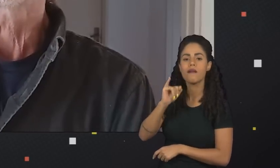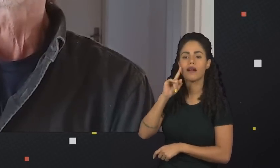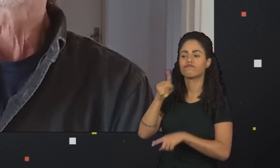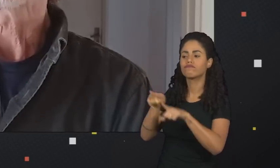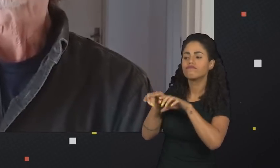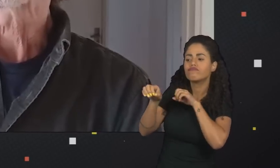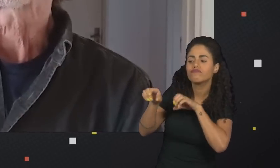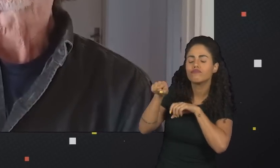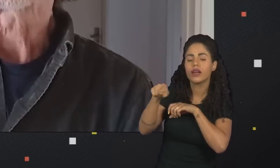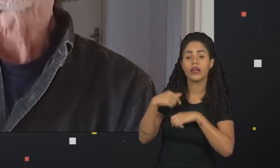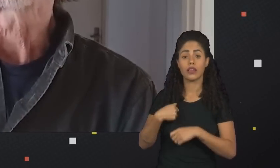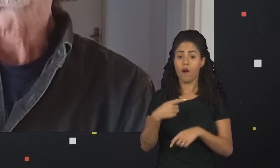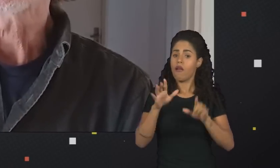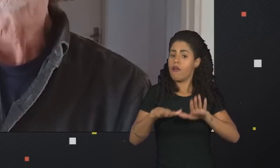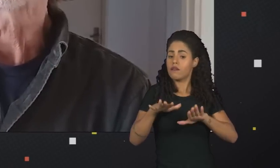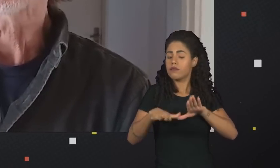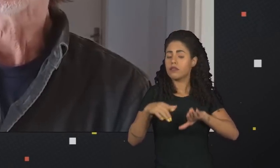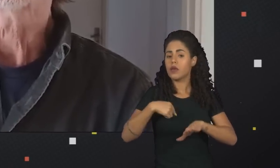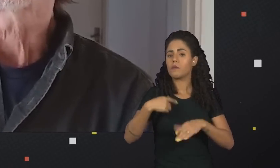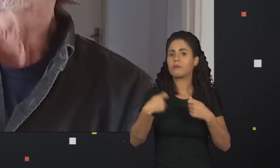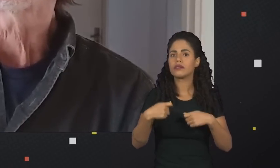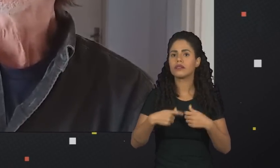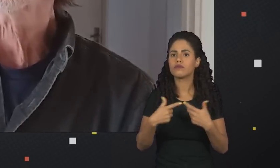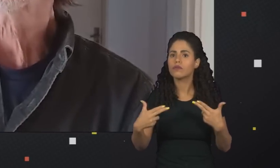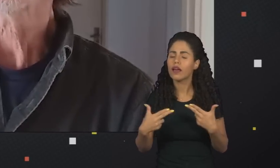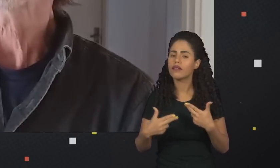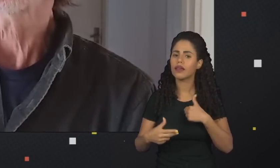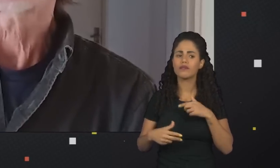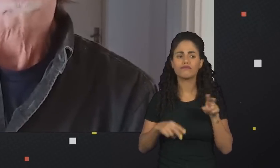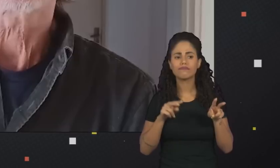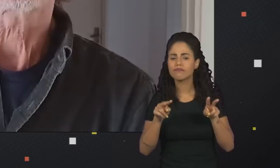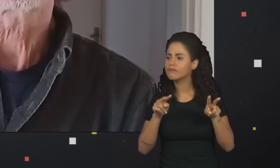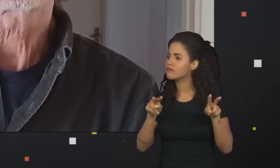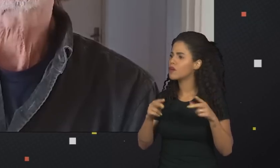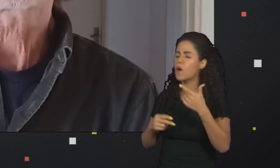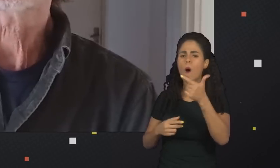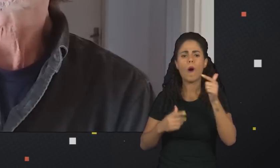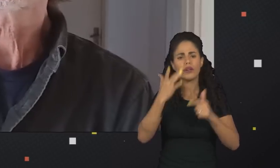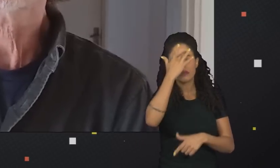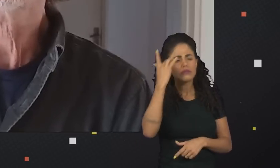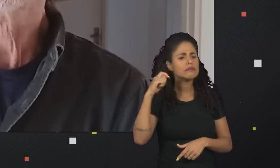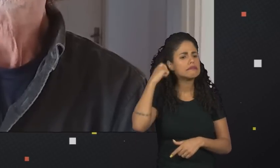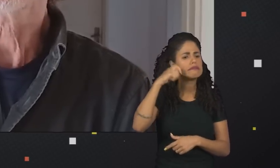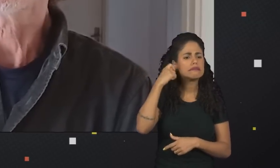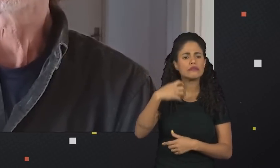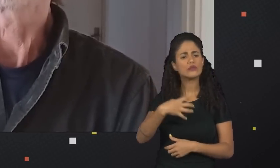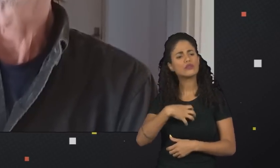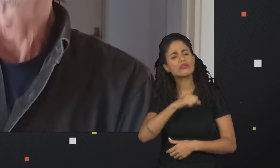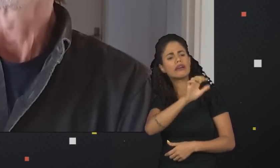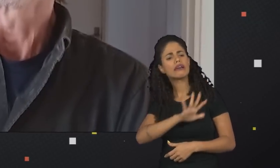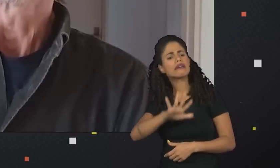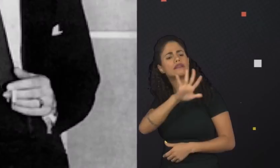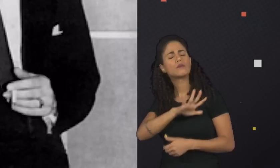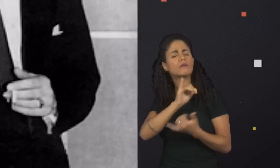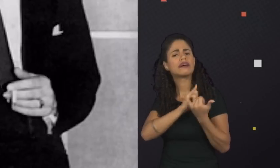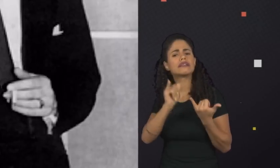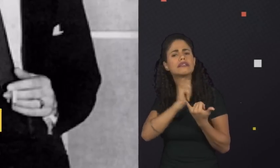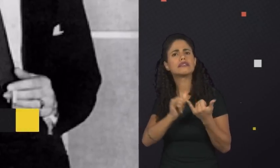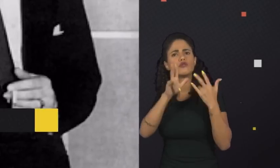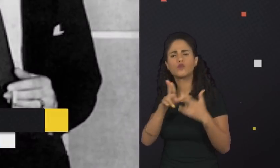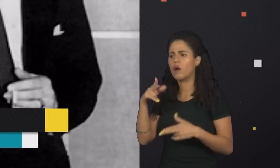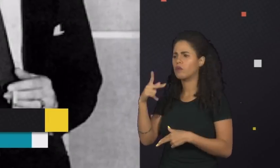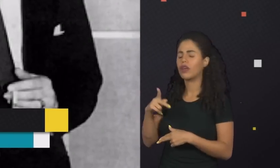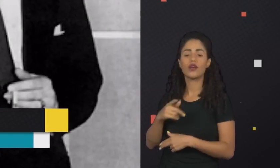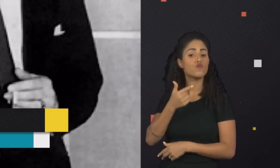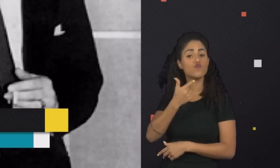Então, quando eu estava precisando ali de um Mário Lago, eu não achava entre os atores ninguém que tivesse essa